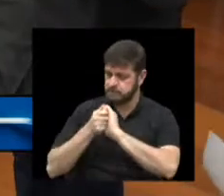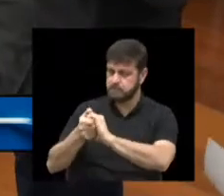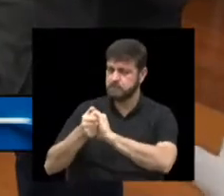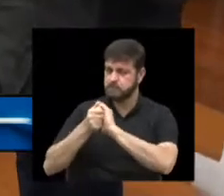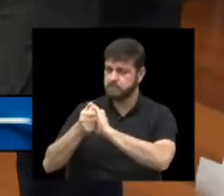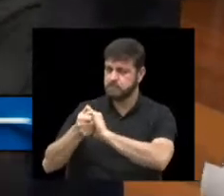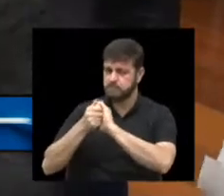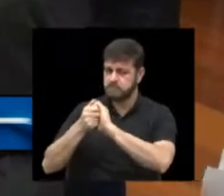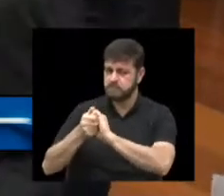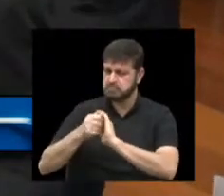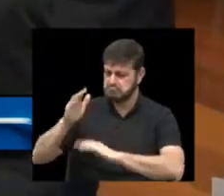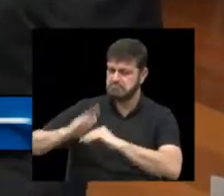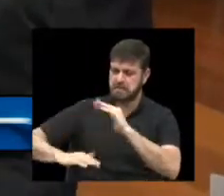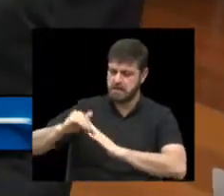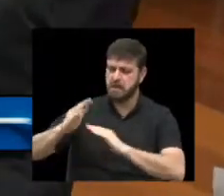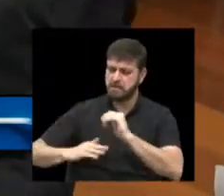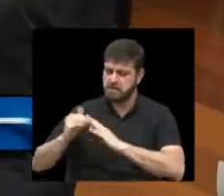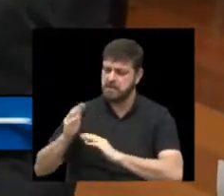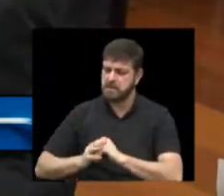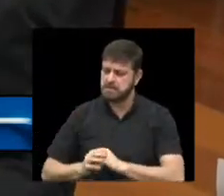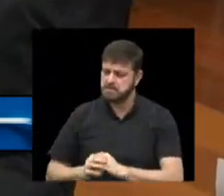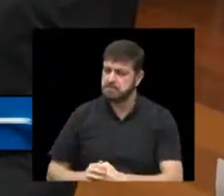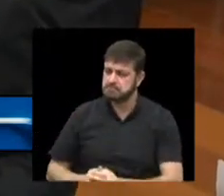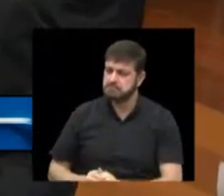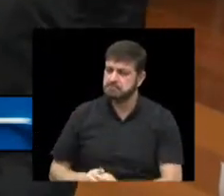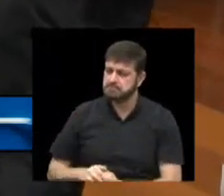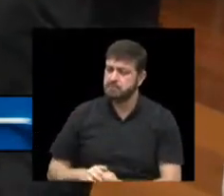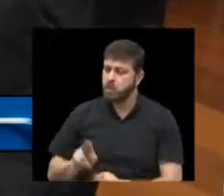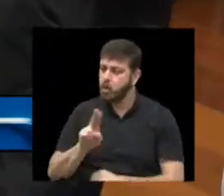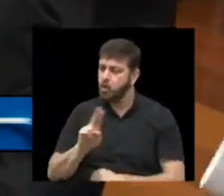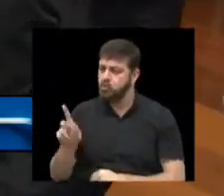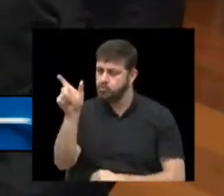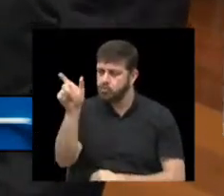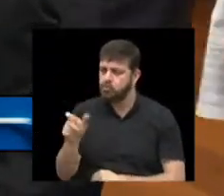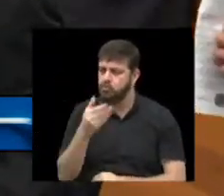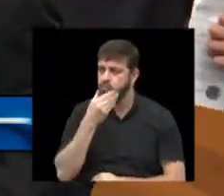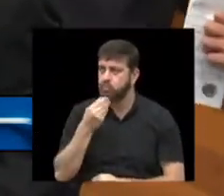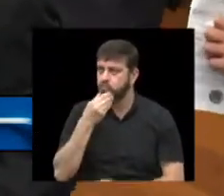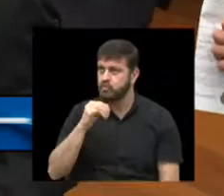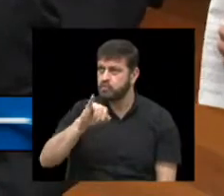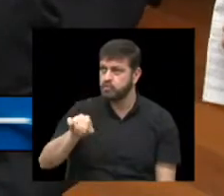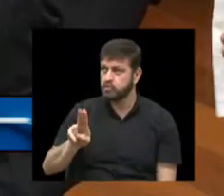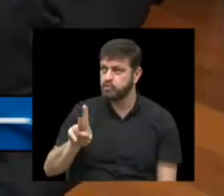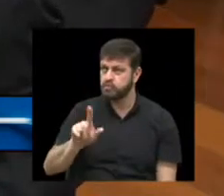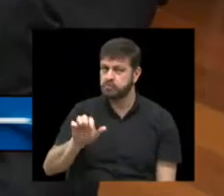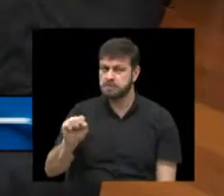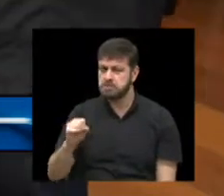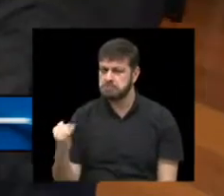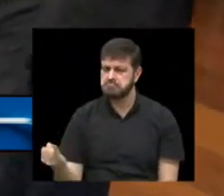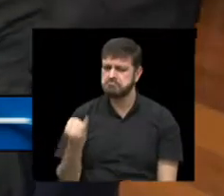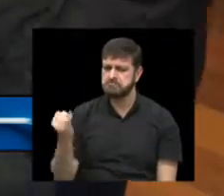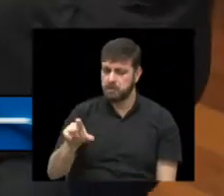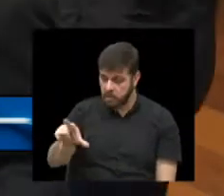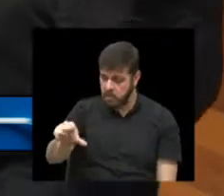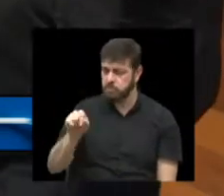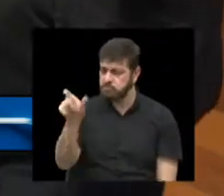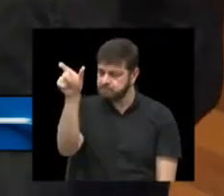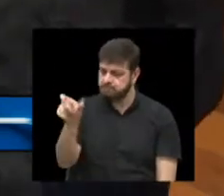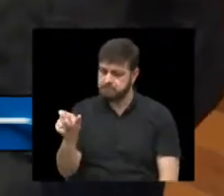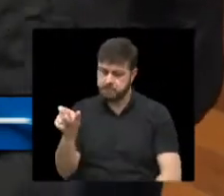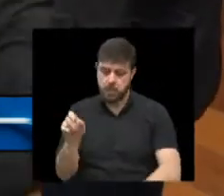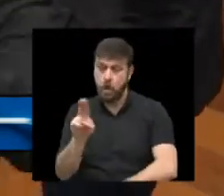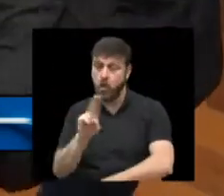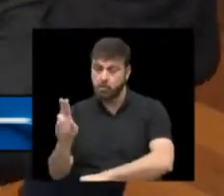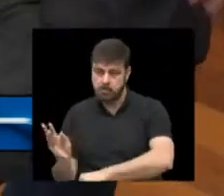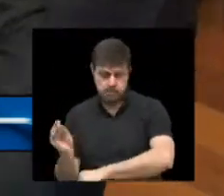pela atitude de Vossa Excelência em ter reconhecido a importância dessa pessoa